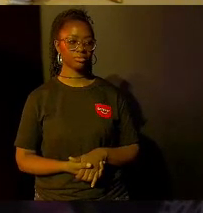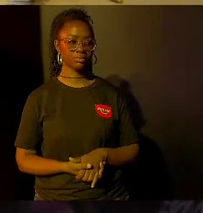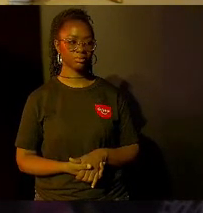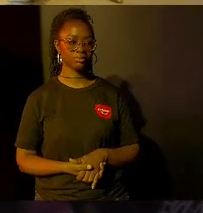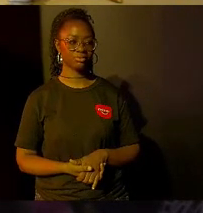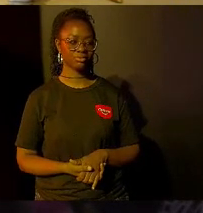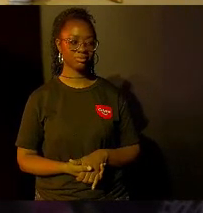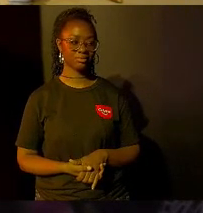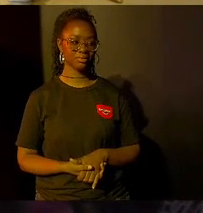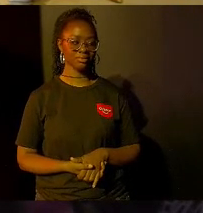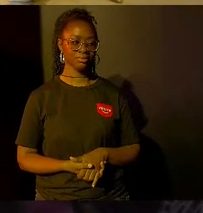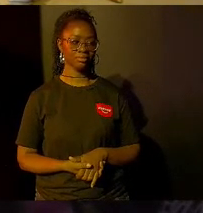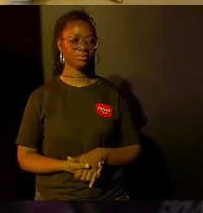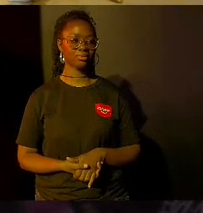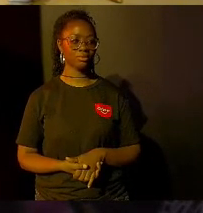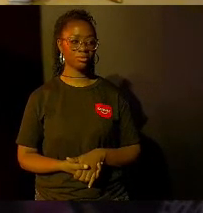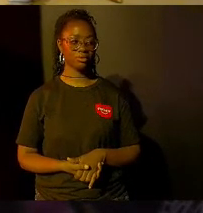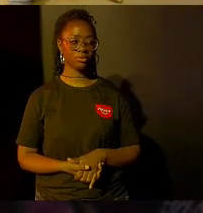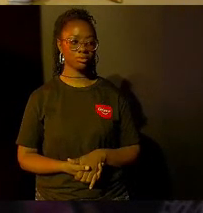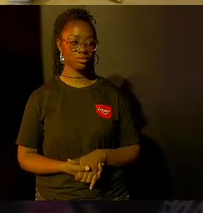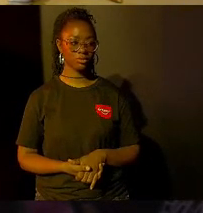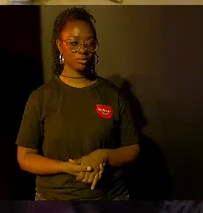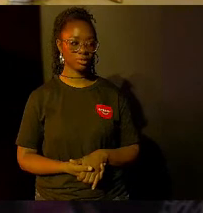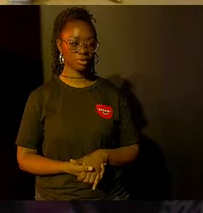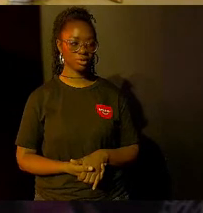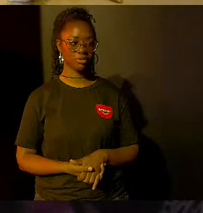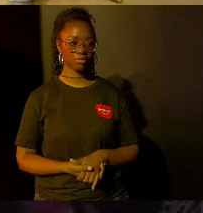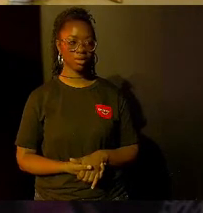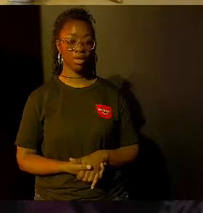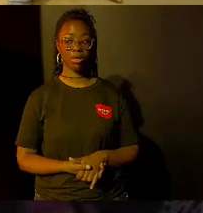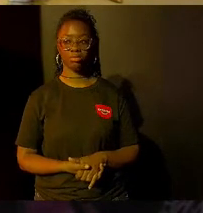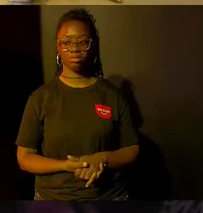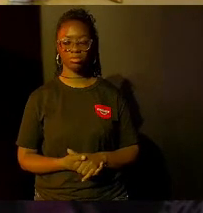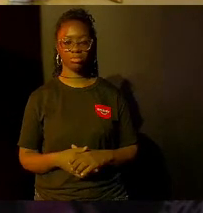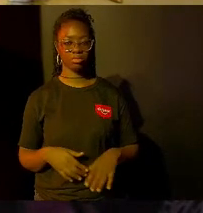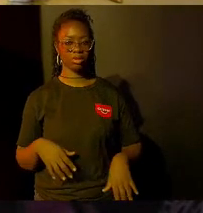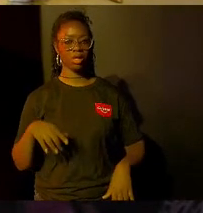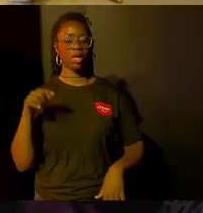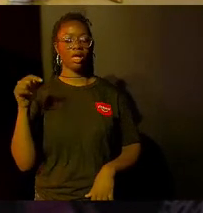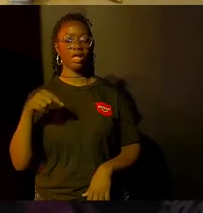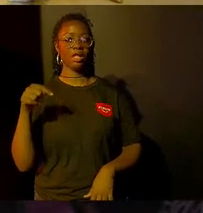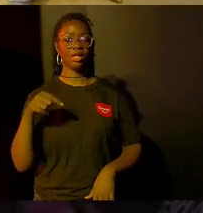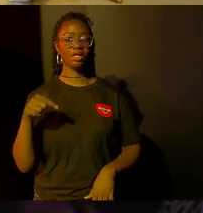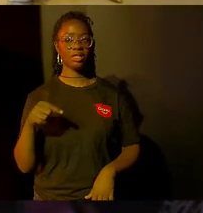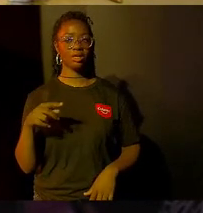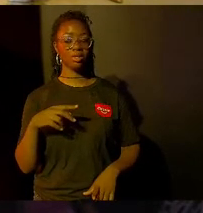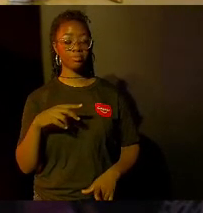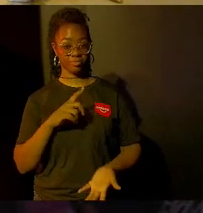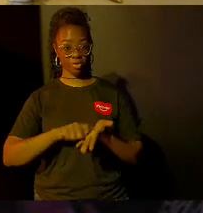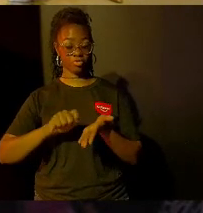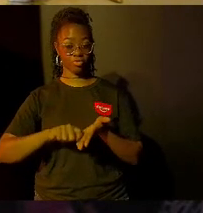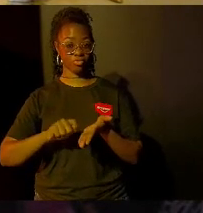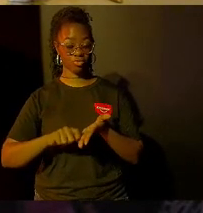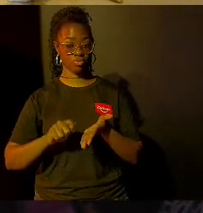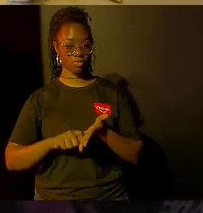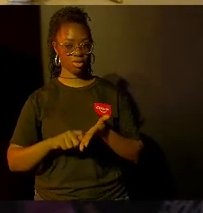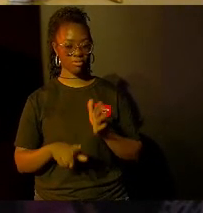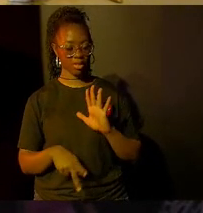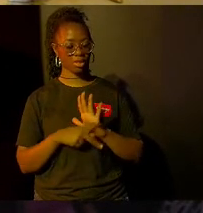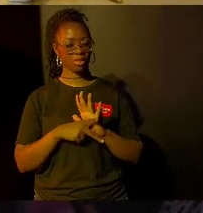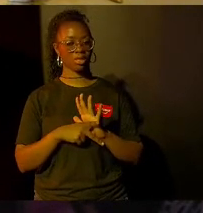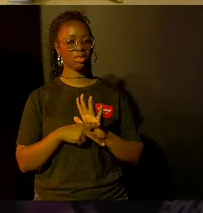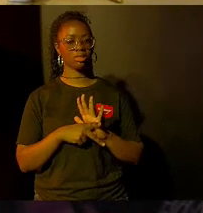mostrar que a escritura para mim é parte da minha vida e a minha vida